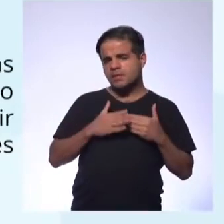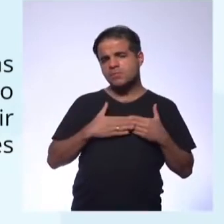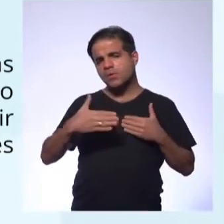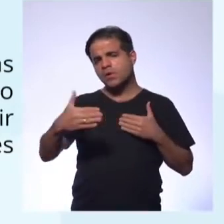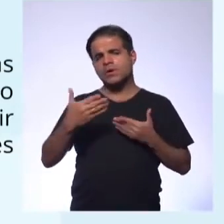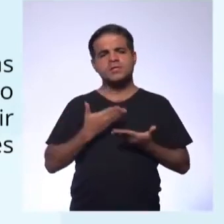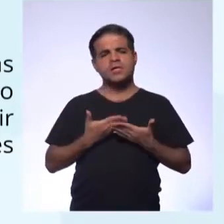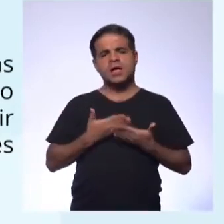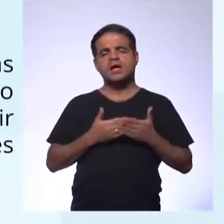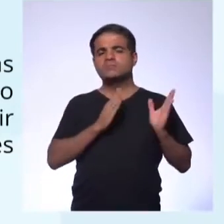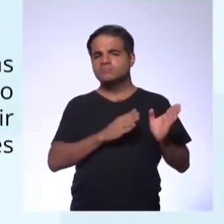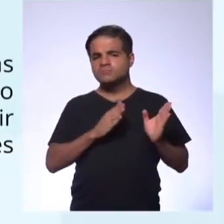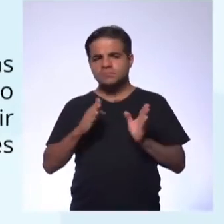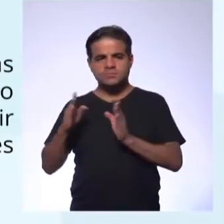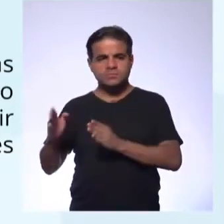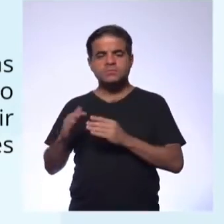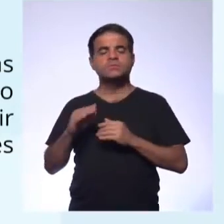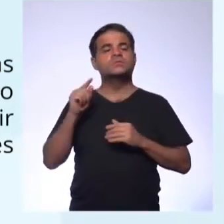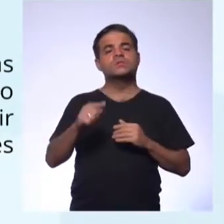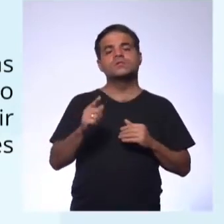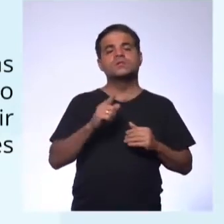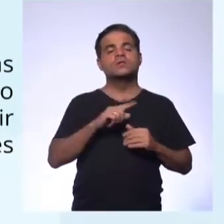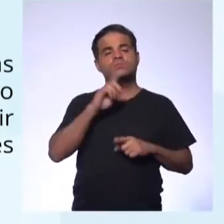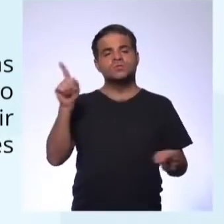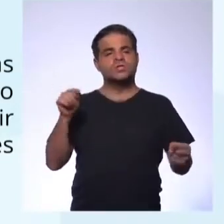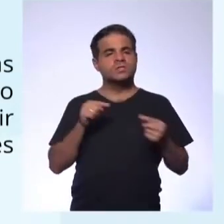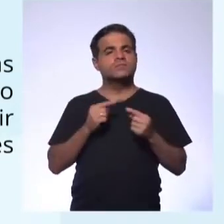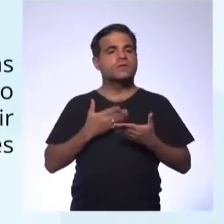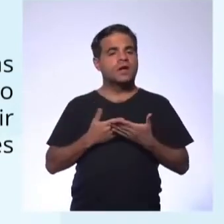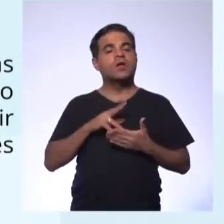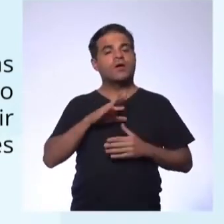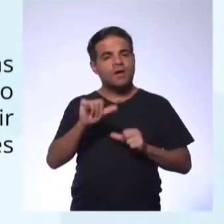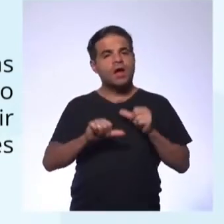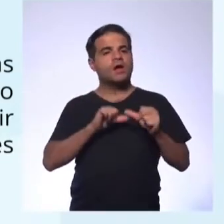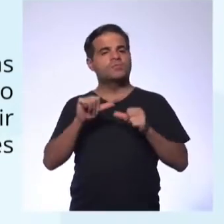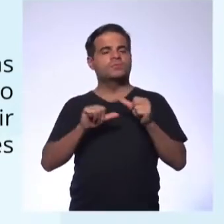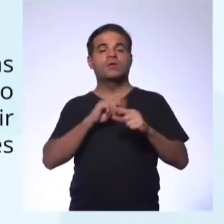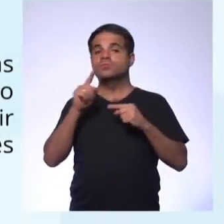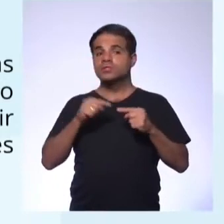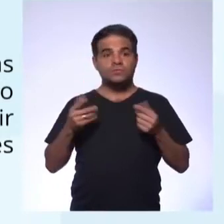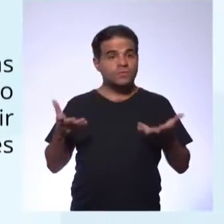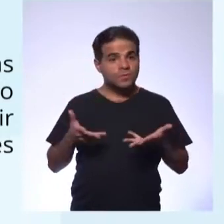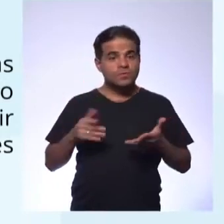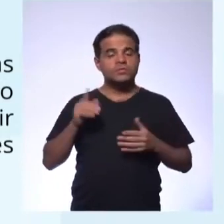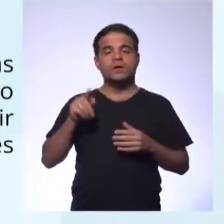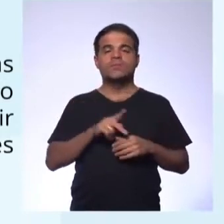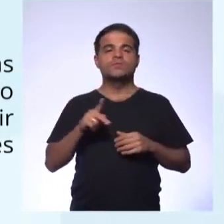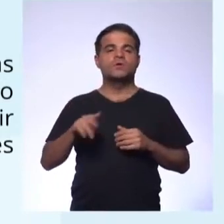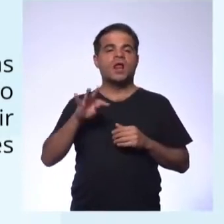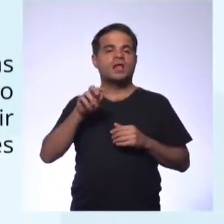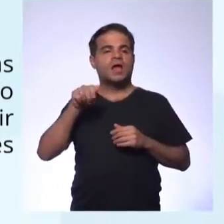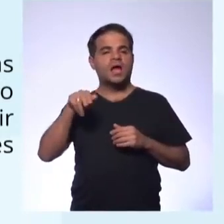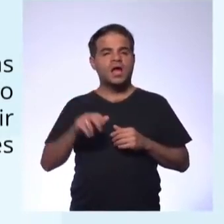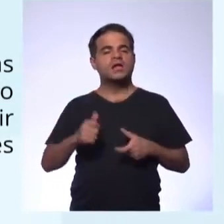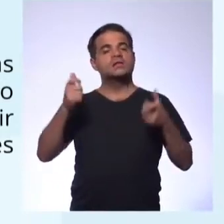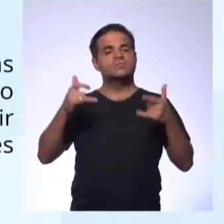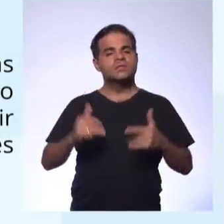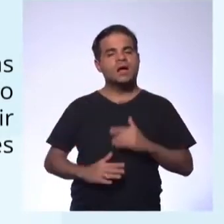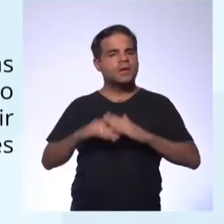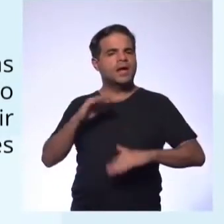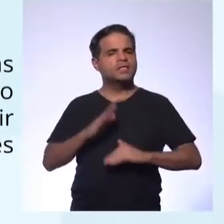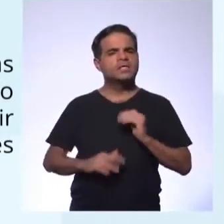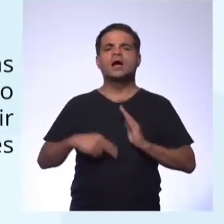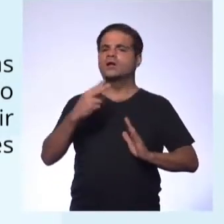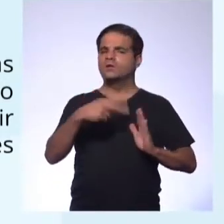das aulas, nas sequências, o objetivo da aula vai mudar. O objetivo de hoje, a professora Tainá nos disse, praticar a